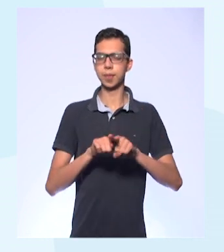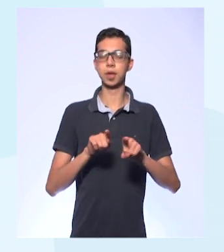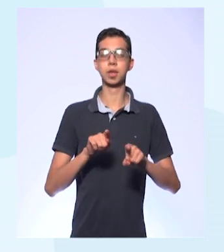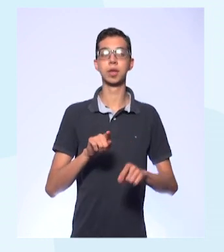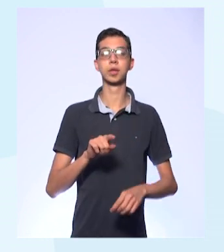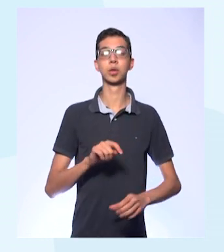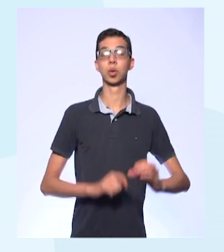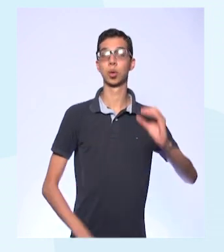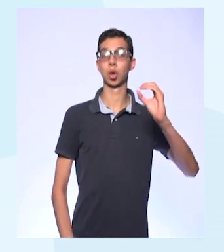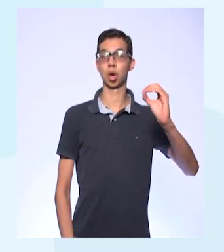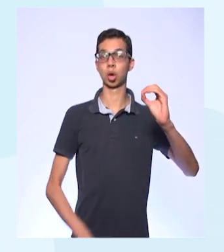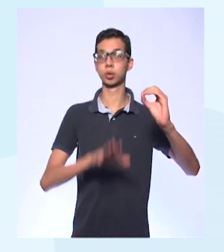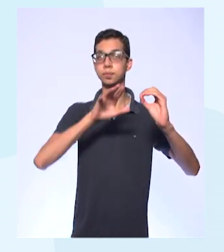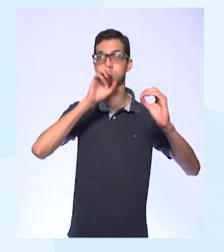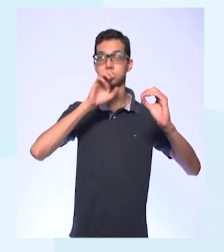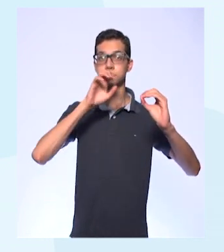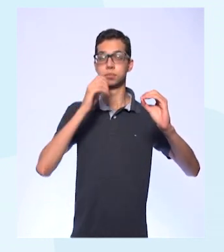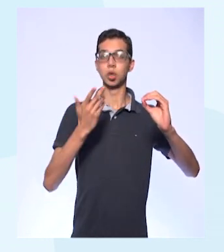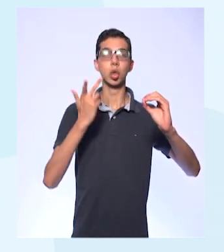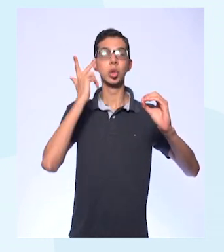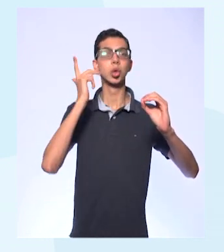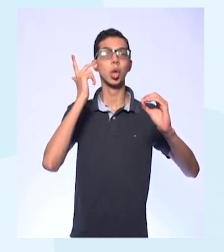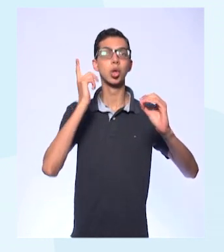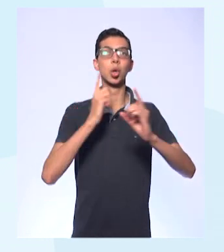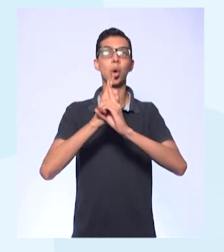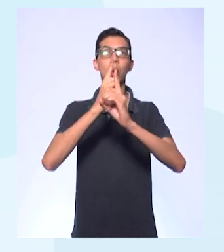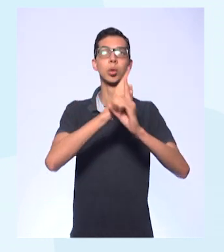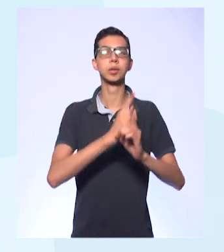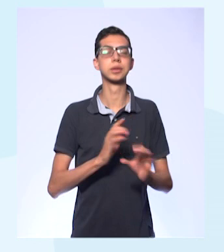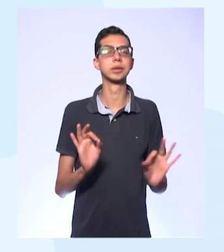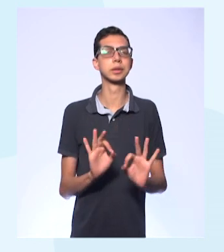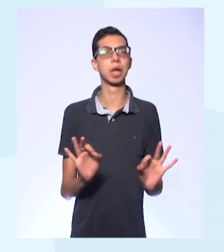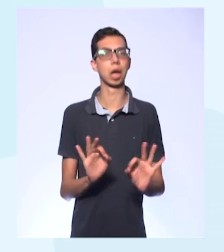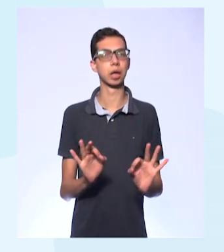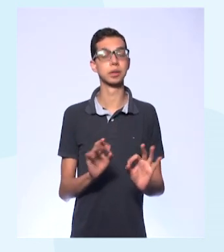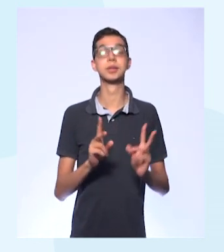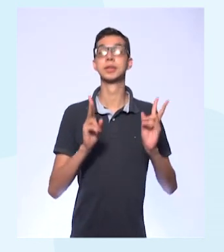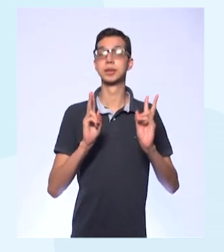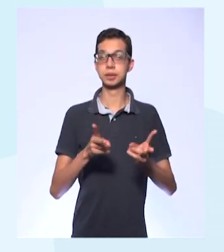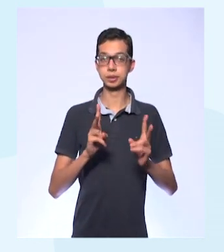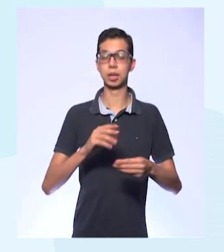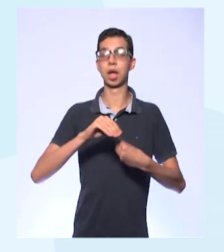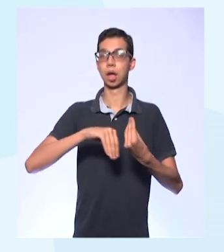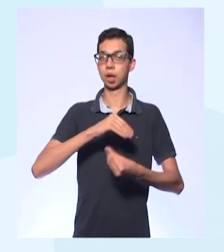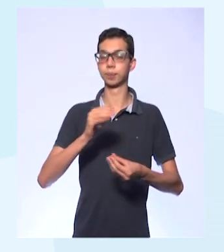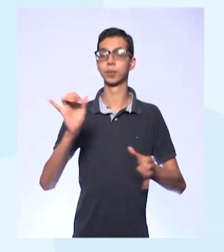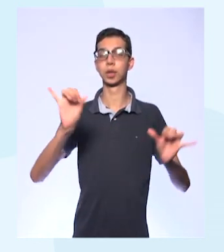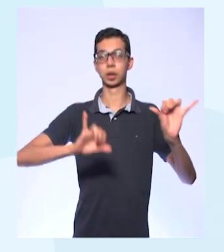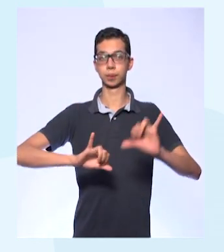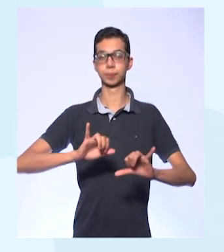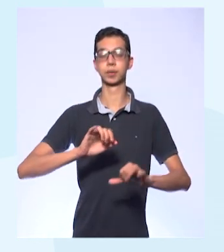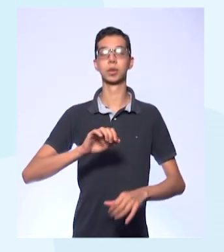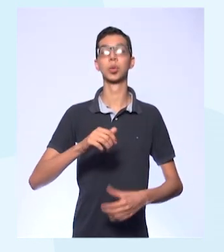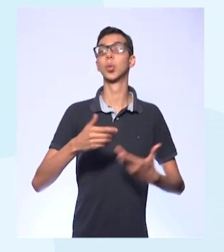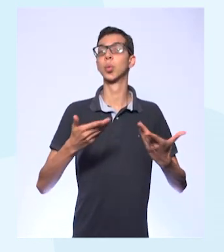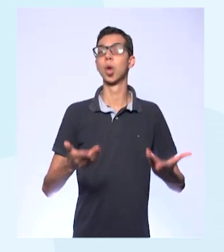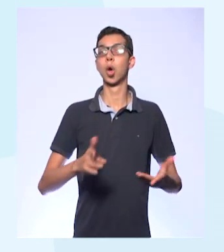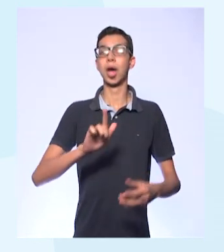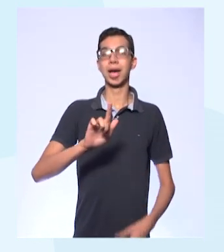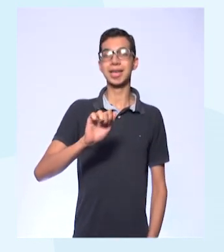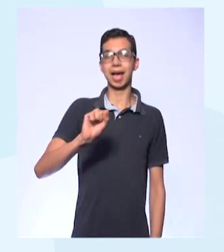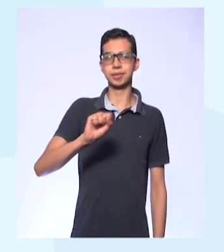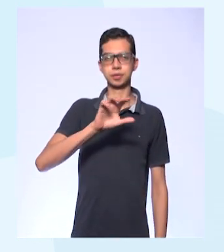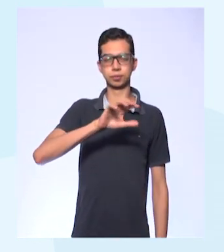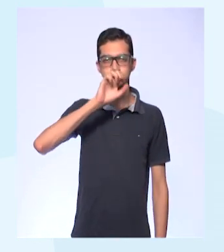sozinho na natureza. Ele está sempre pareado com outro elemento químico. O gás que nós respiramos é o gás oxigênio, que